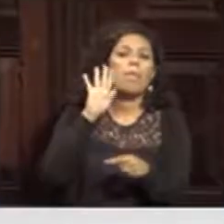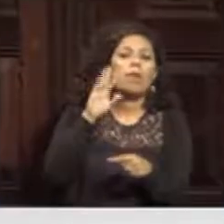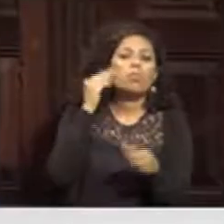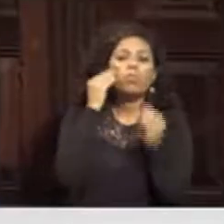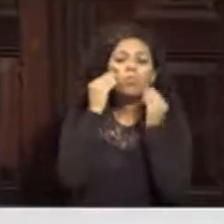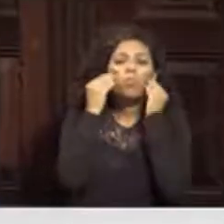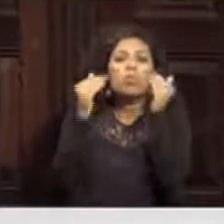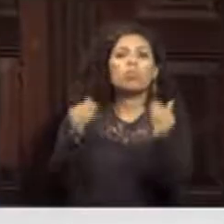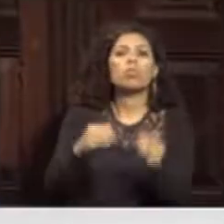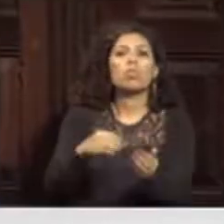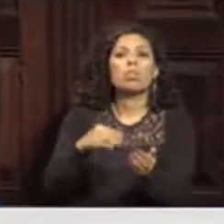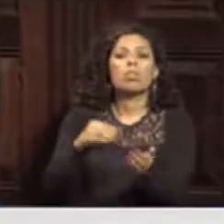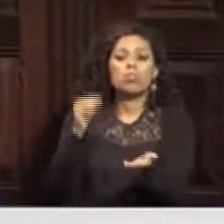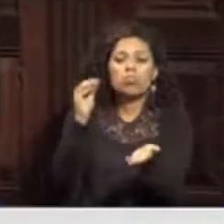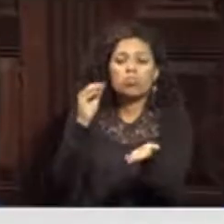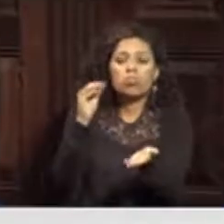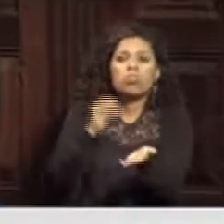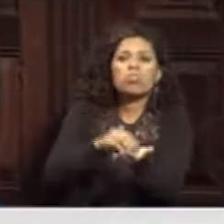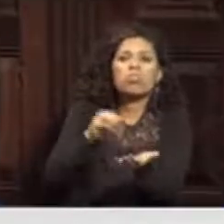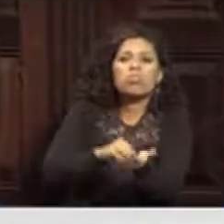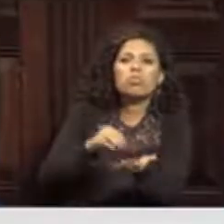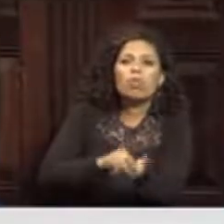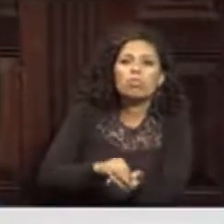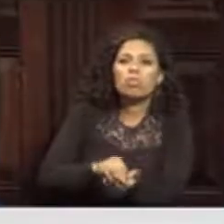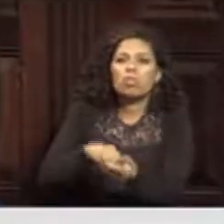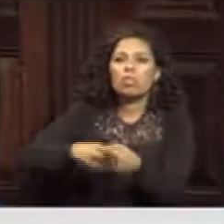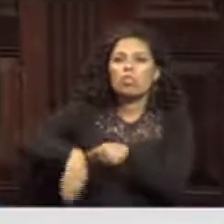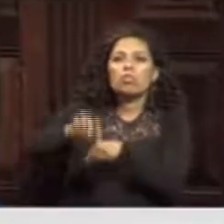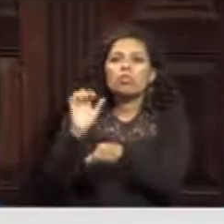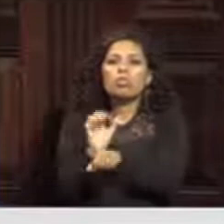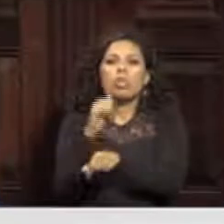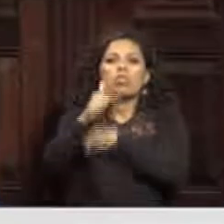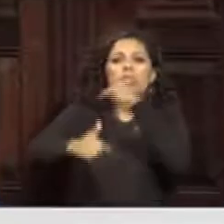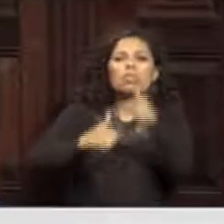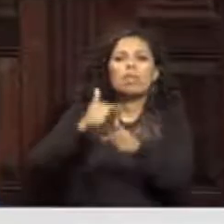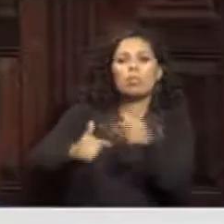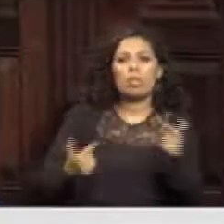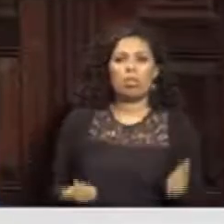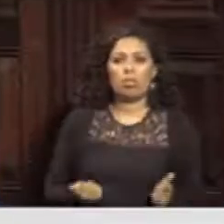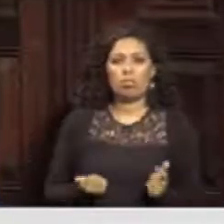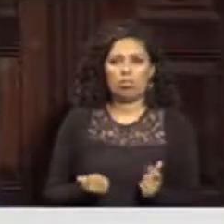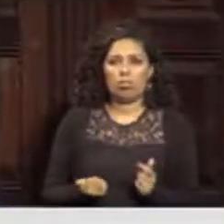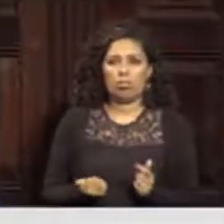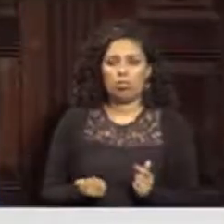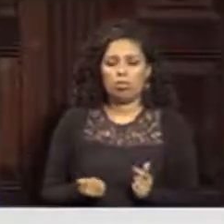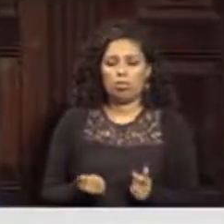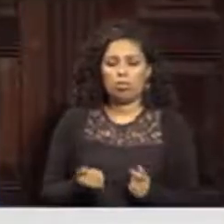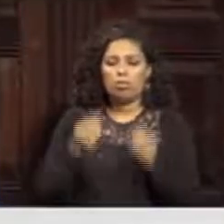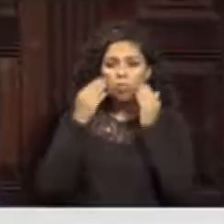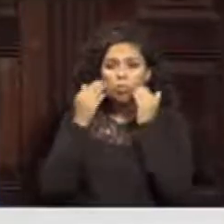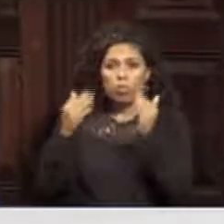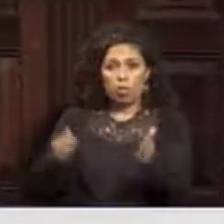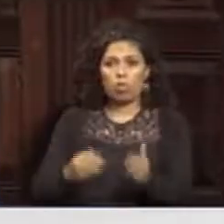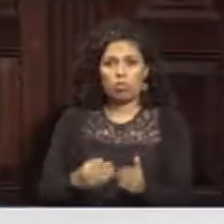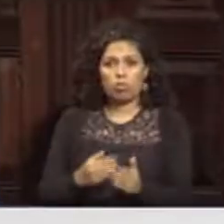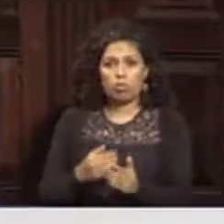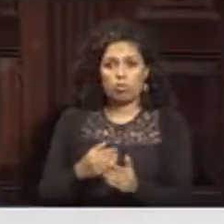enfraquecem o Estado, que cada vez mais descapitaliza o